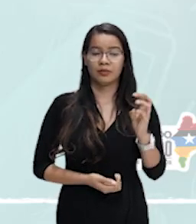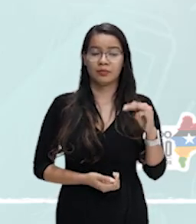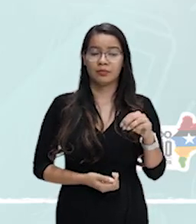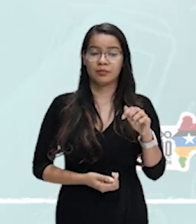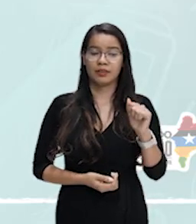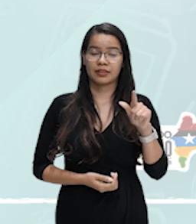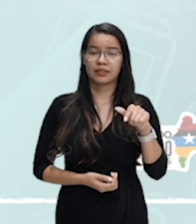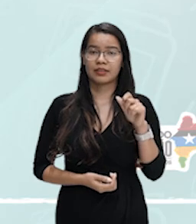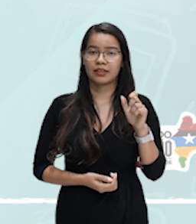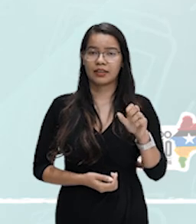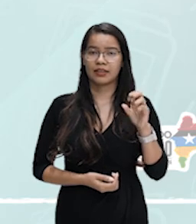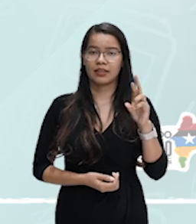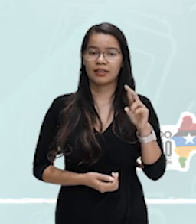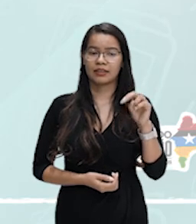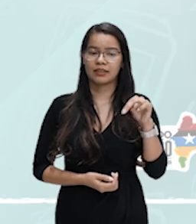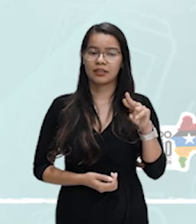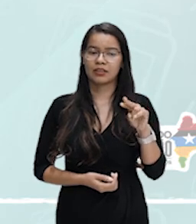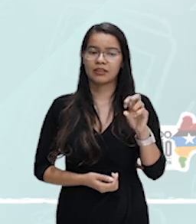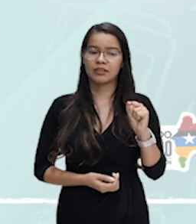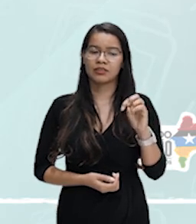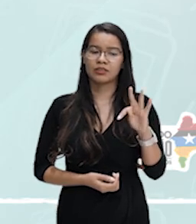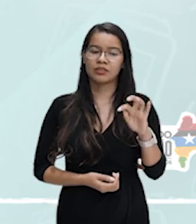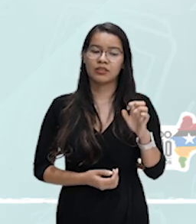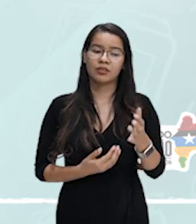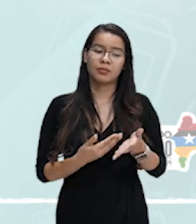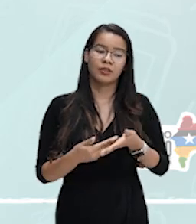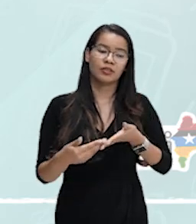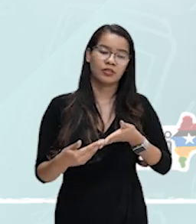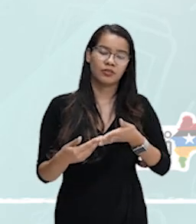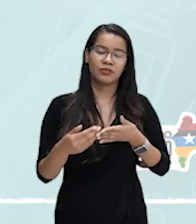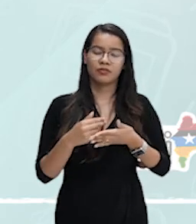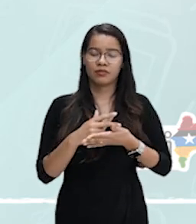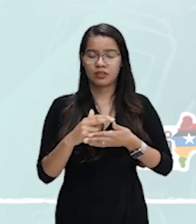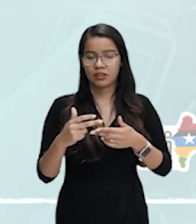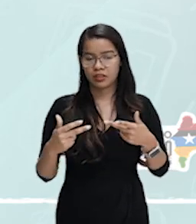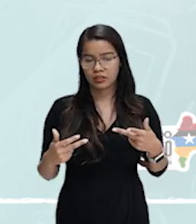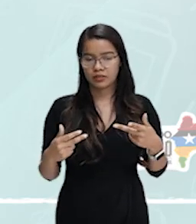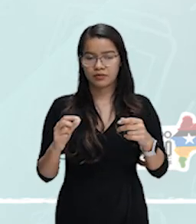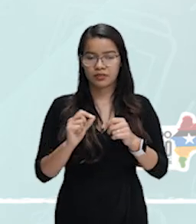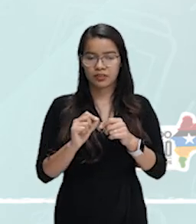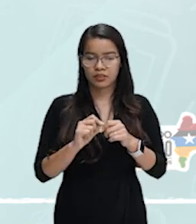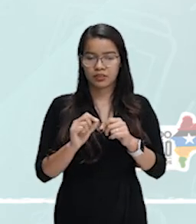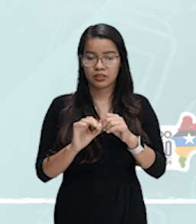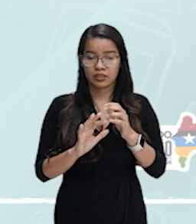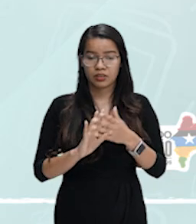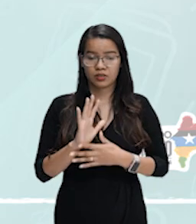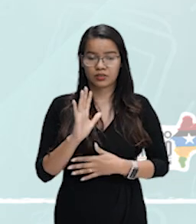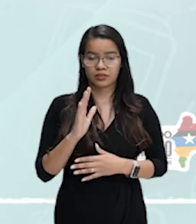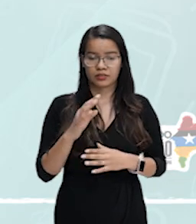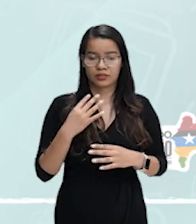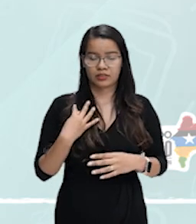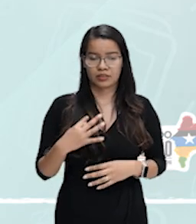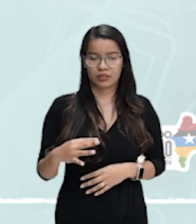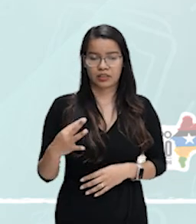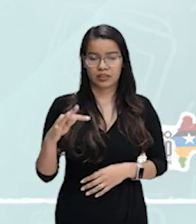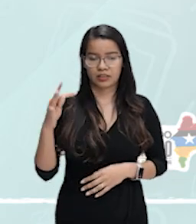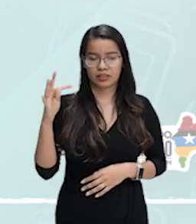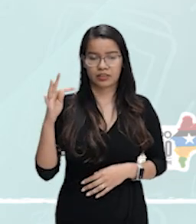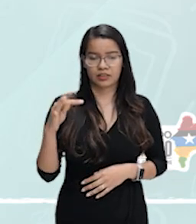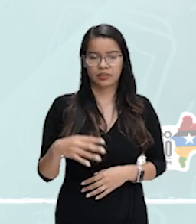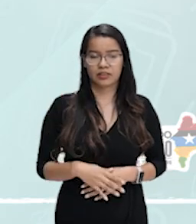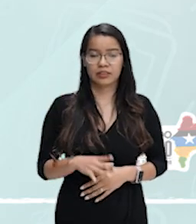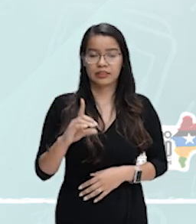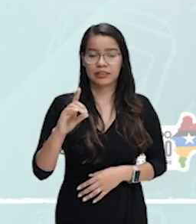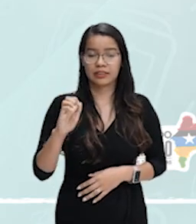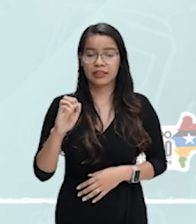Este aqui, ele passou por uma série de fases, inclusive criou técnicas. A decalcomania, vou falar devagar para ajudar a minha